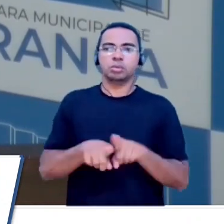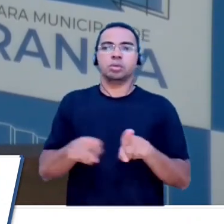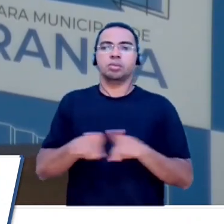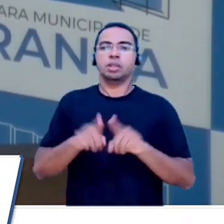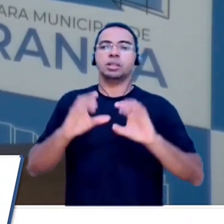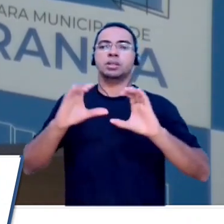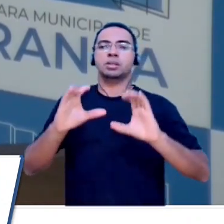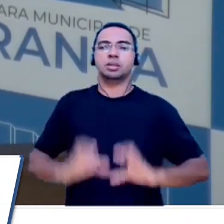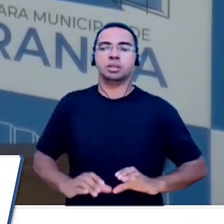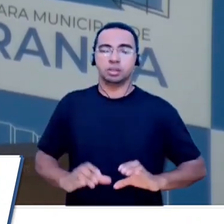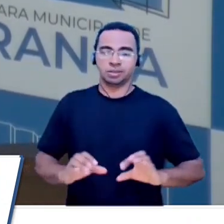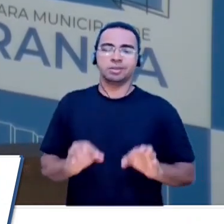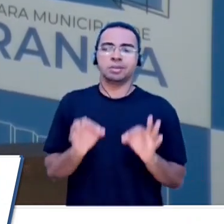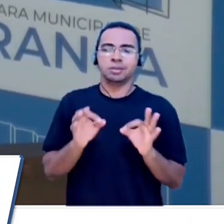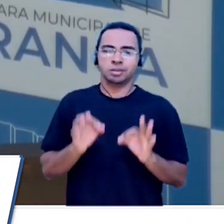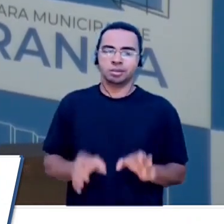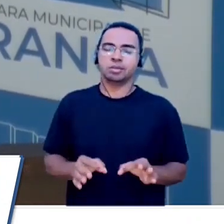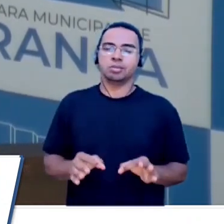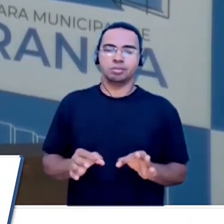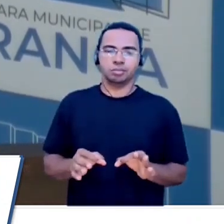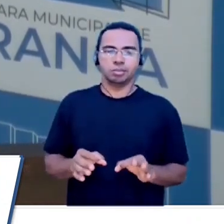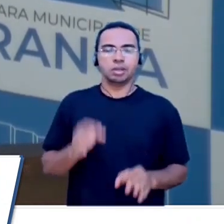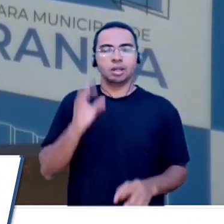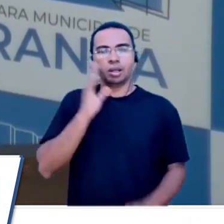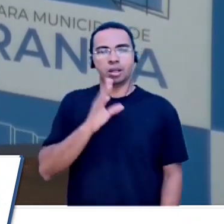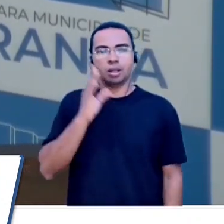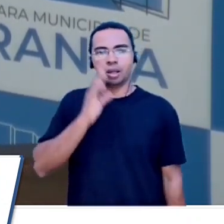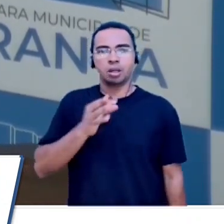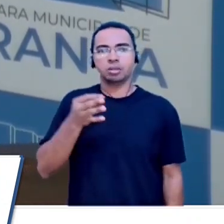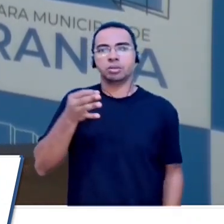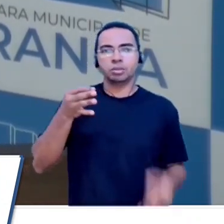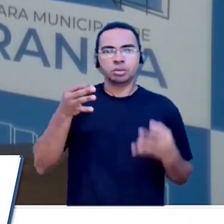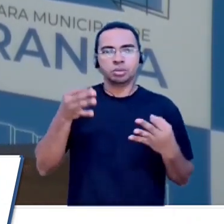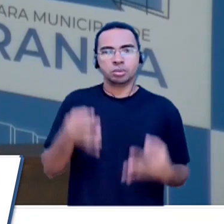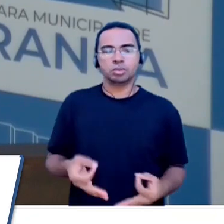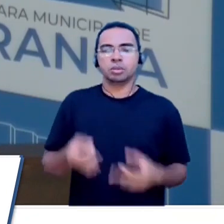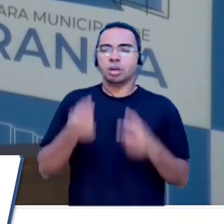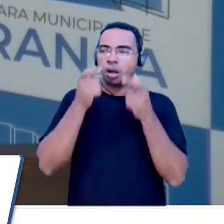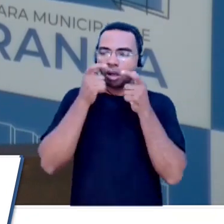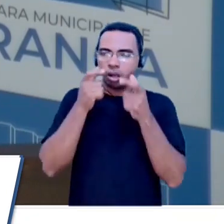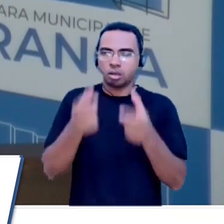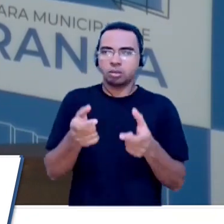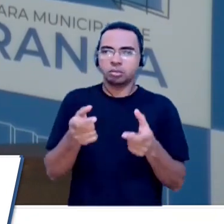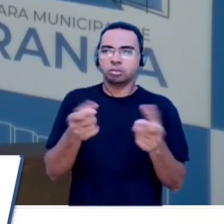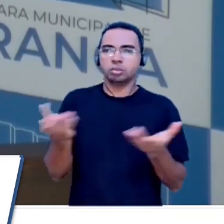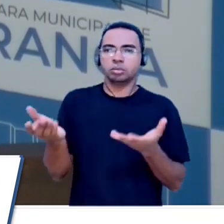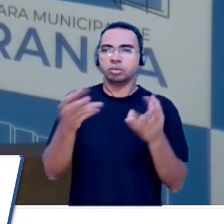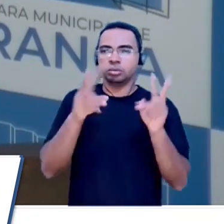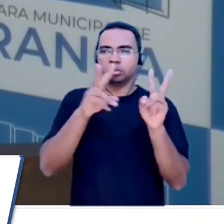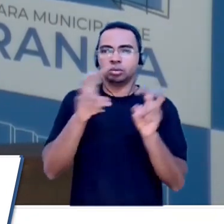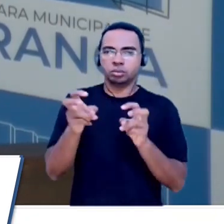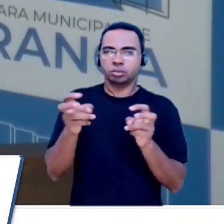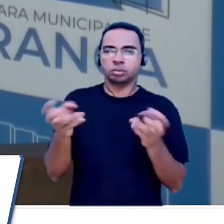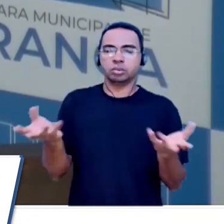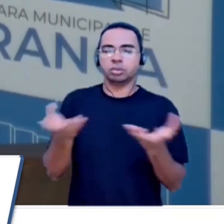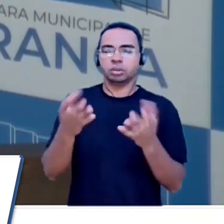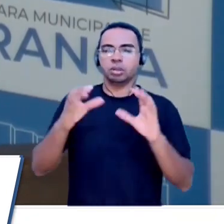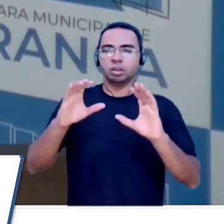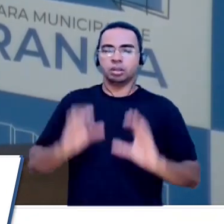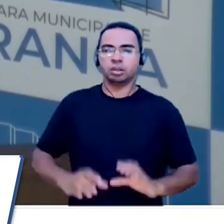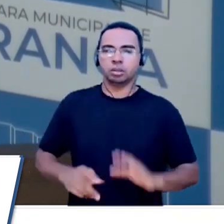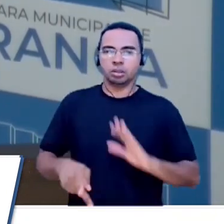nada mais bacana, justo e interessante trazer esse assunto para a Casa de Cidadania da população